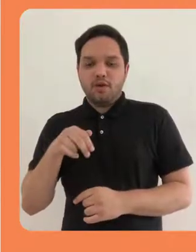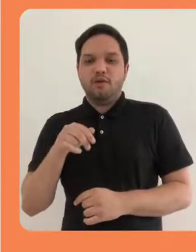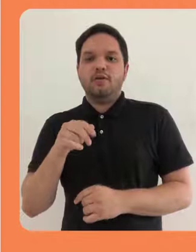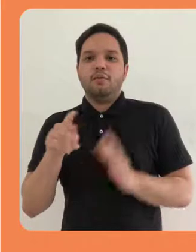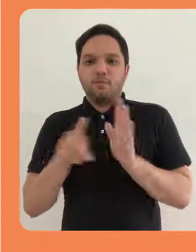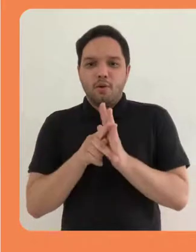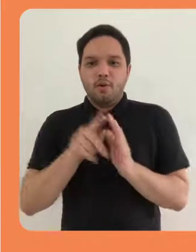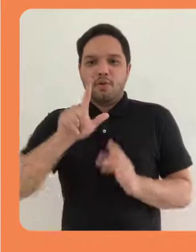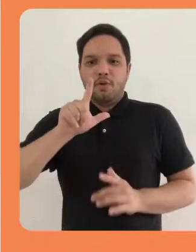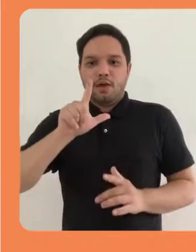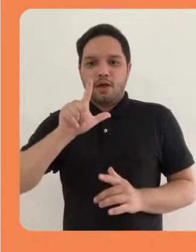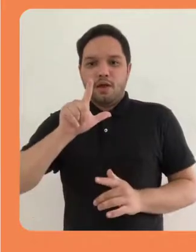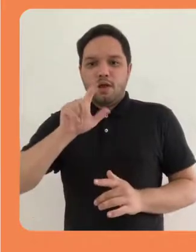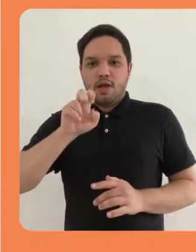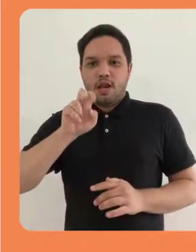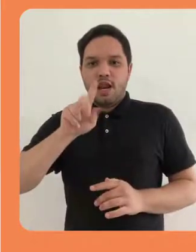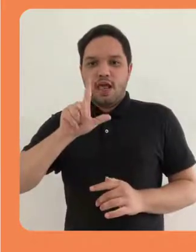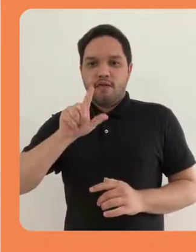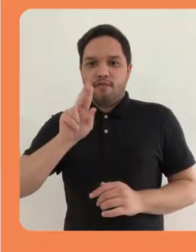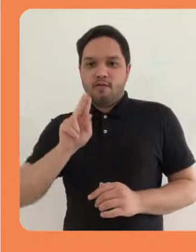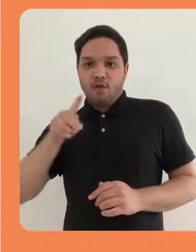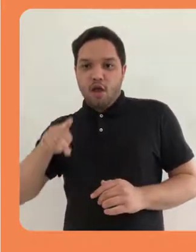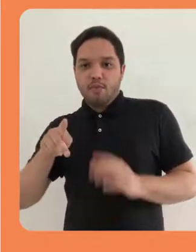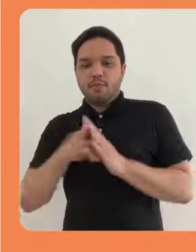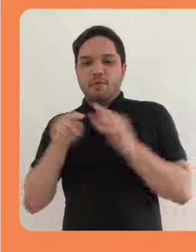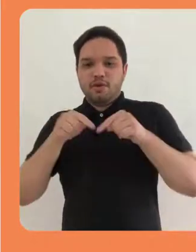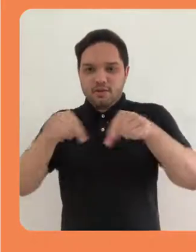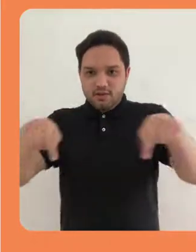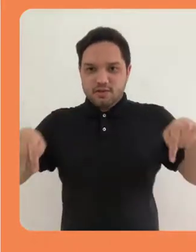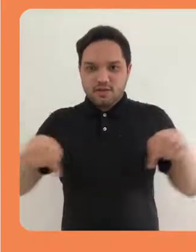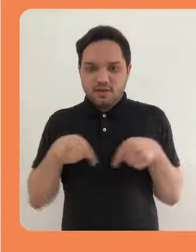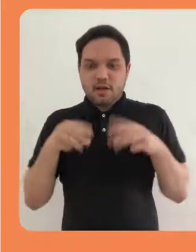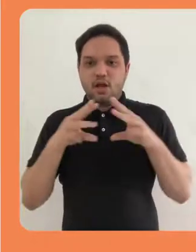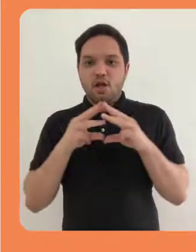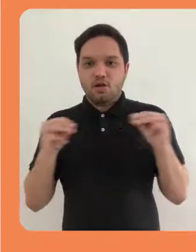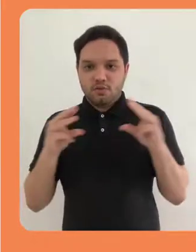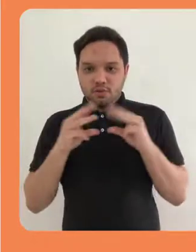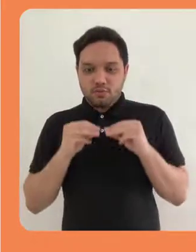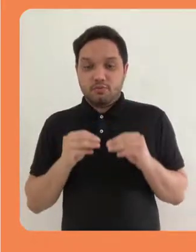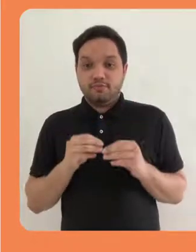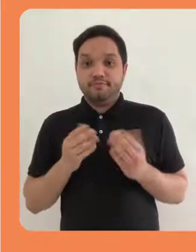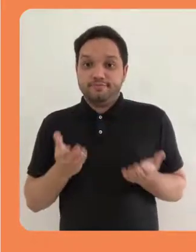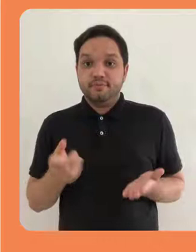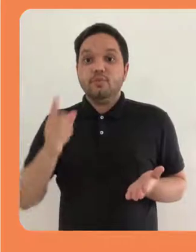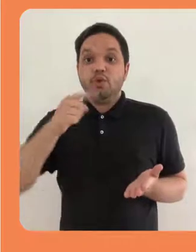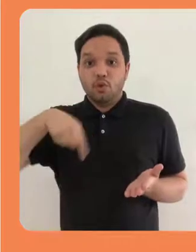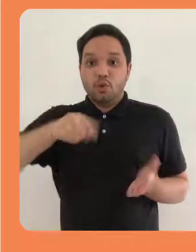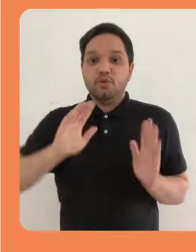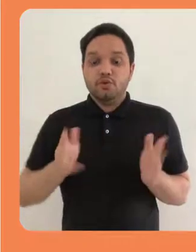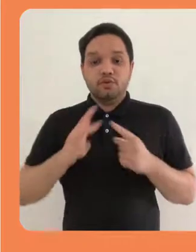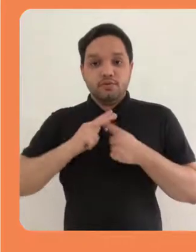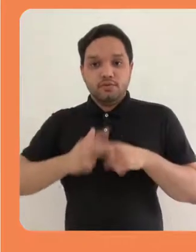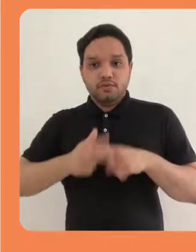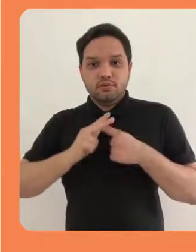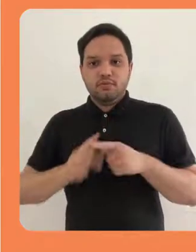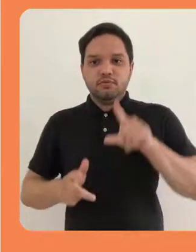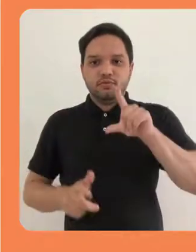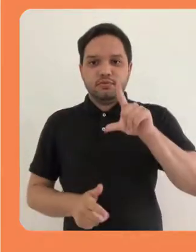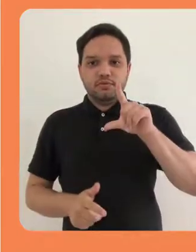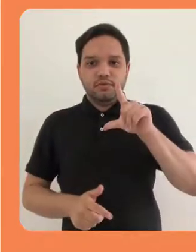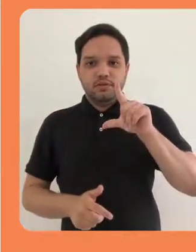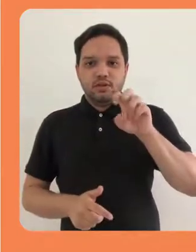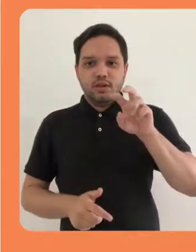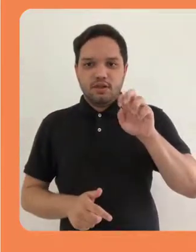vou mostrar para vocês como configurar os níveis do Plugin Level Up da sua sala no